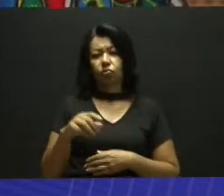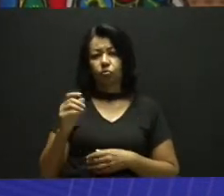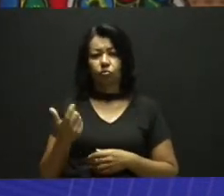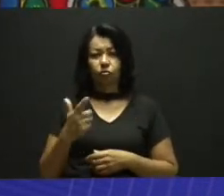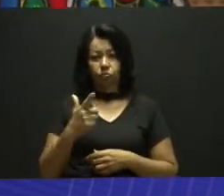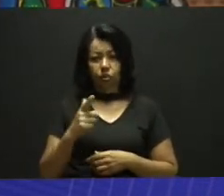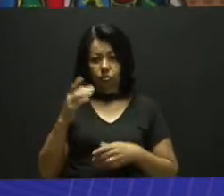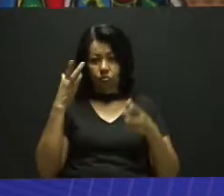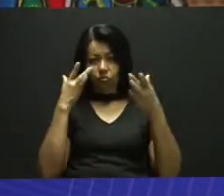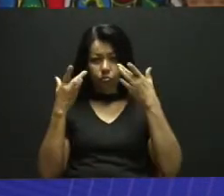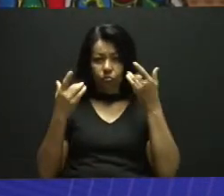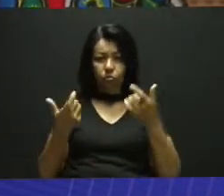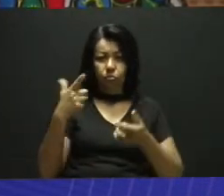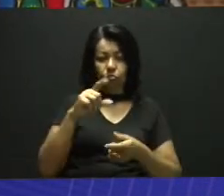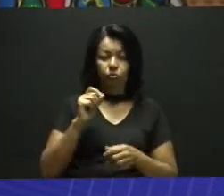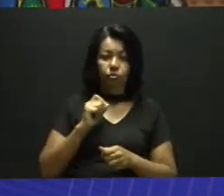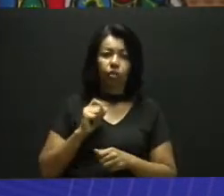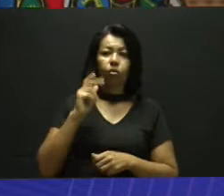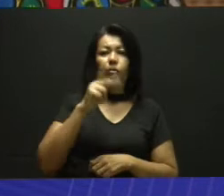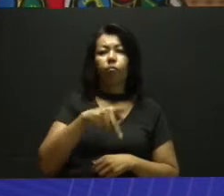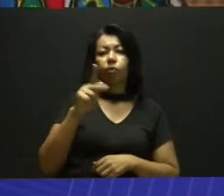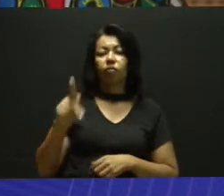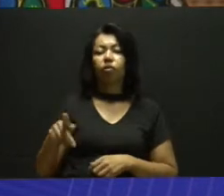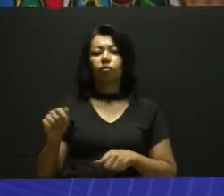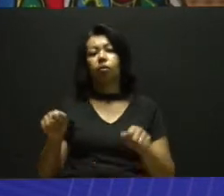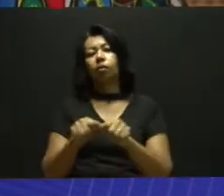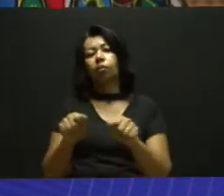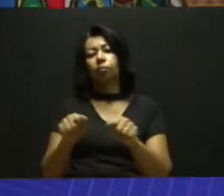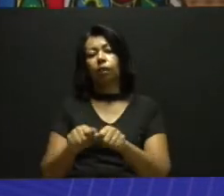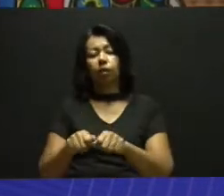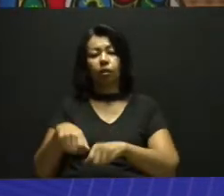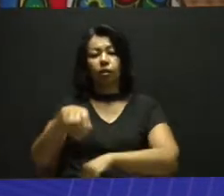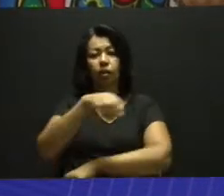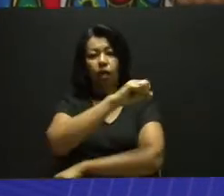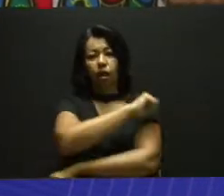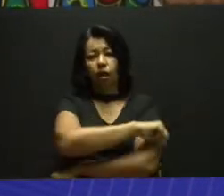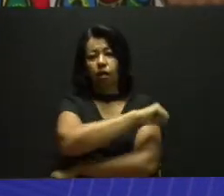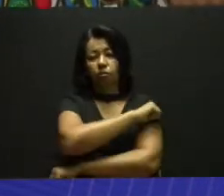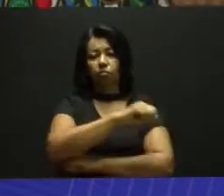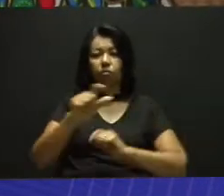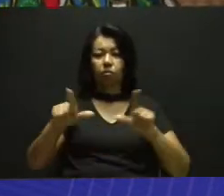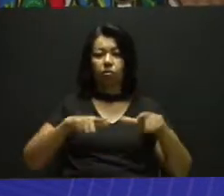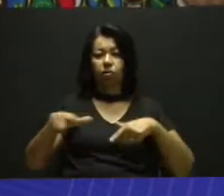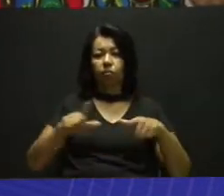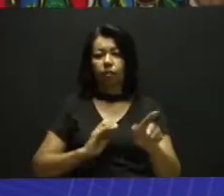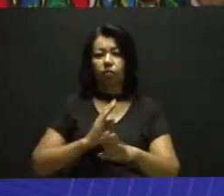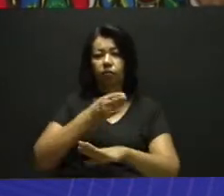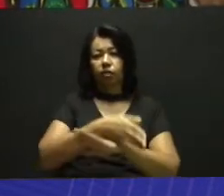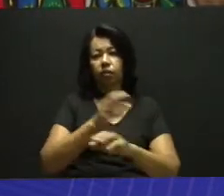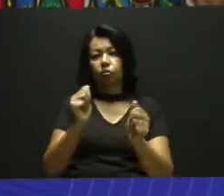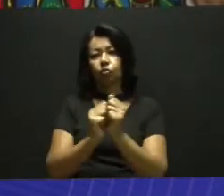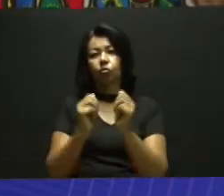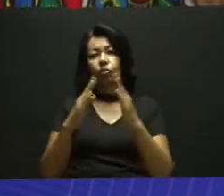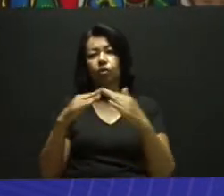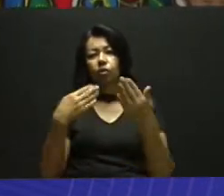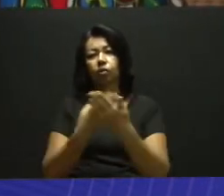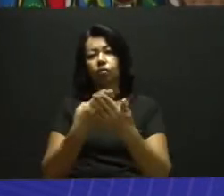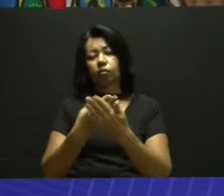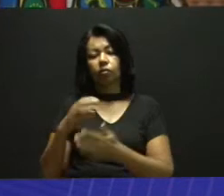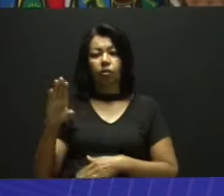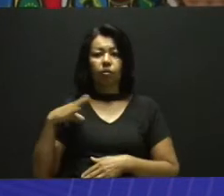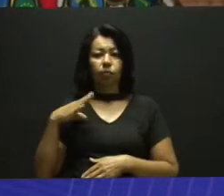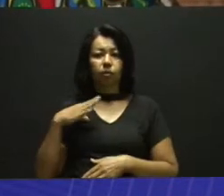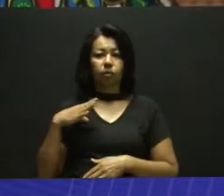proposta de intervenção professor e aluno trabalho de intervenção cultural junto às escolas municipais estaduais